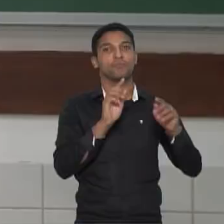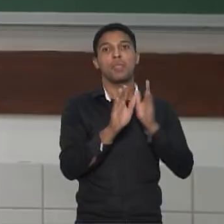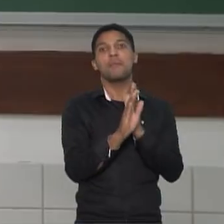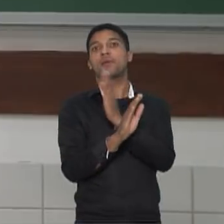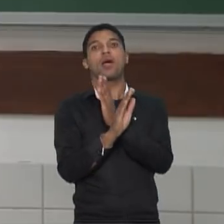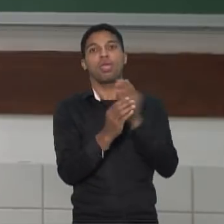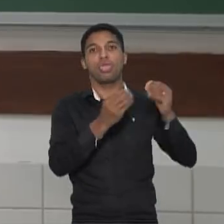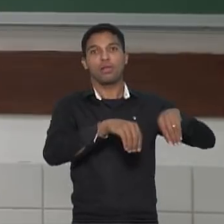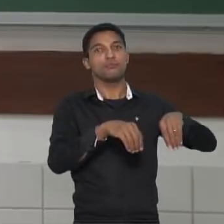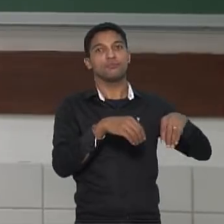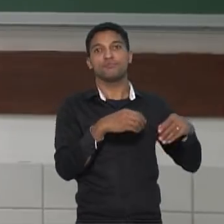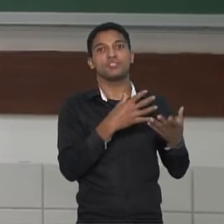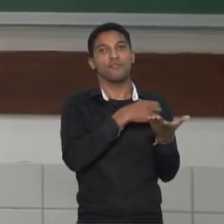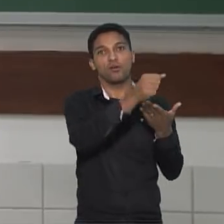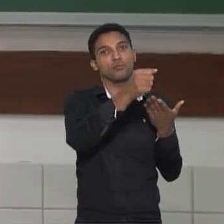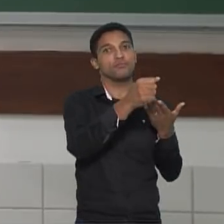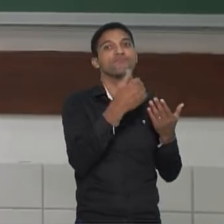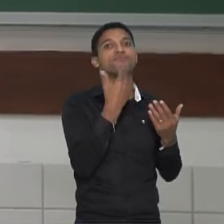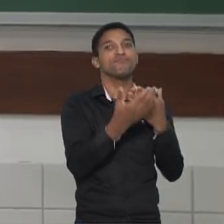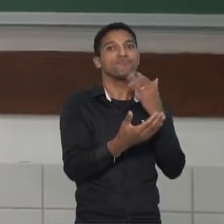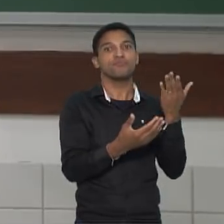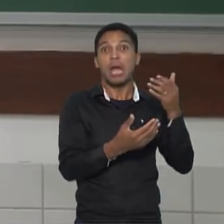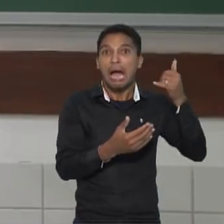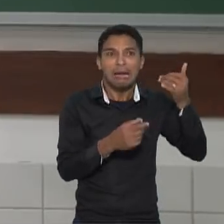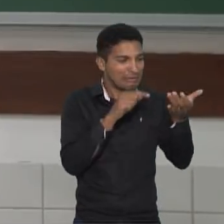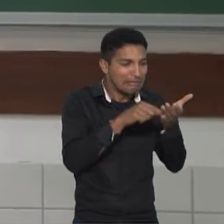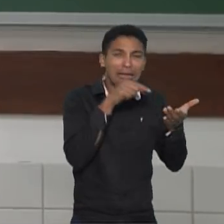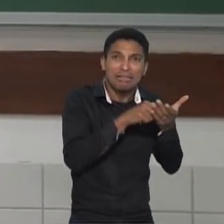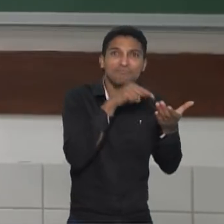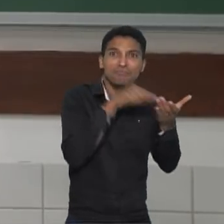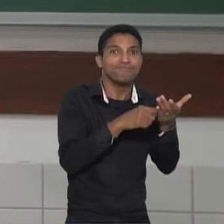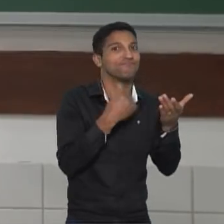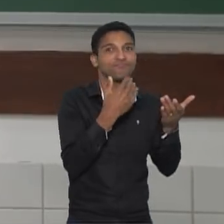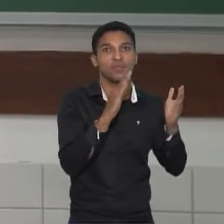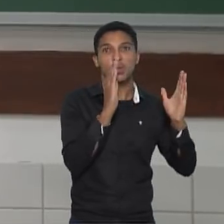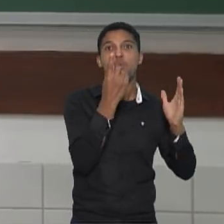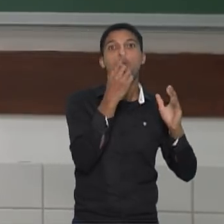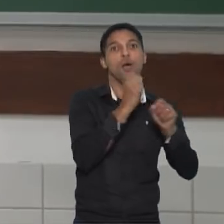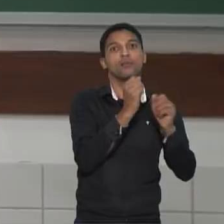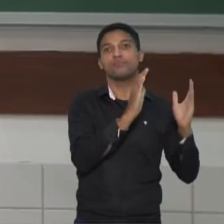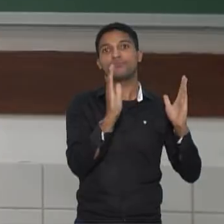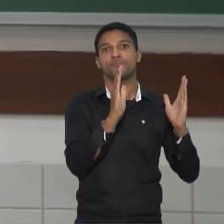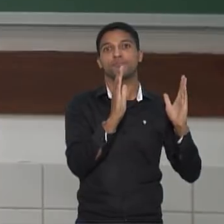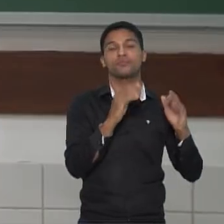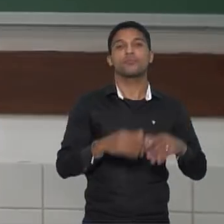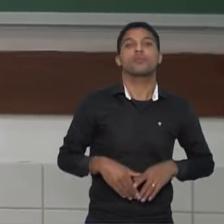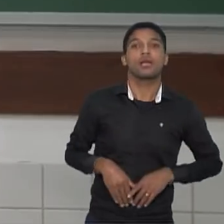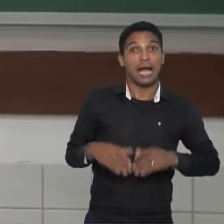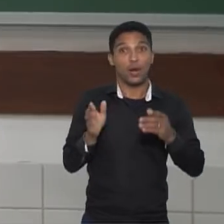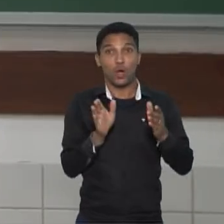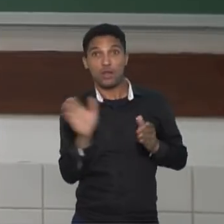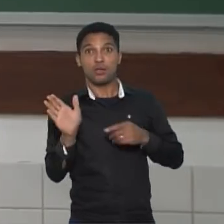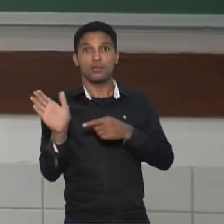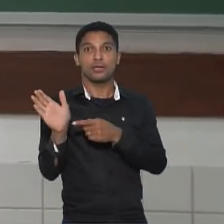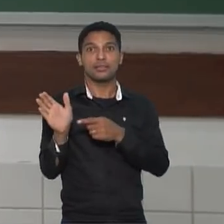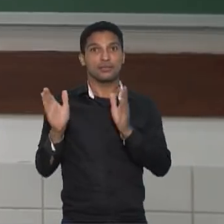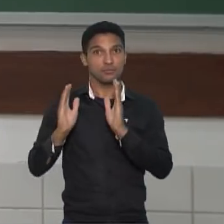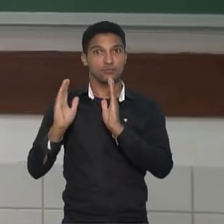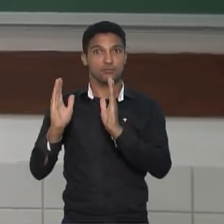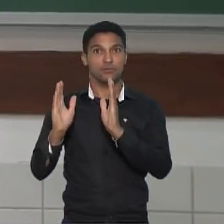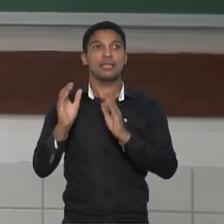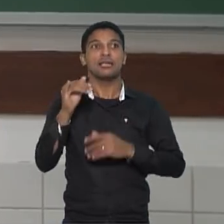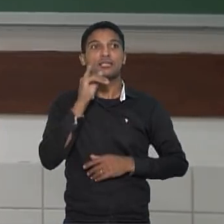celular, né, que é muito próximo da gente, sai um celular cada mês com funções novas, com